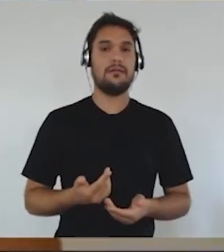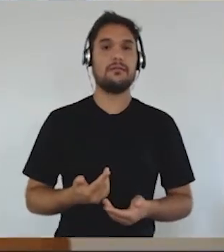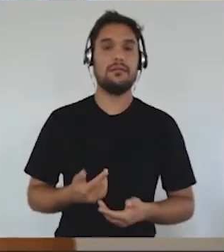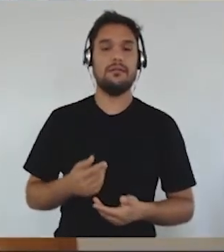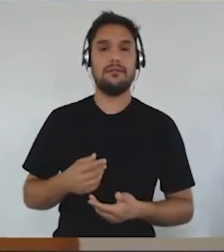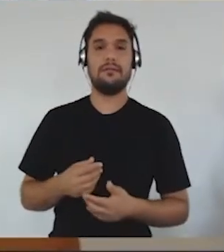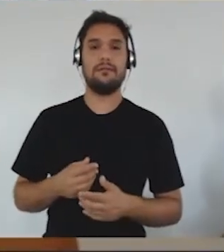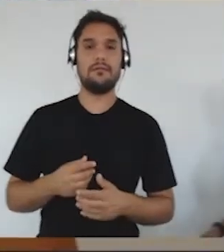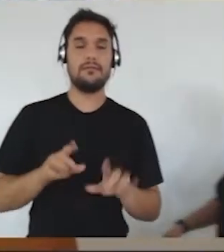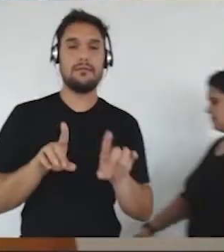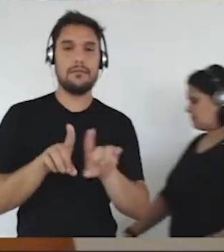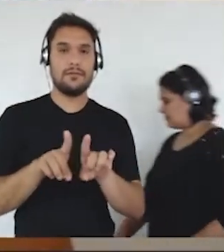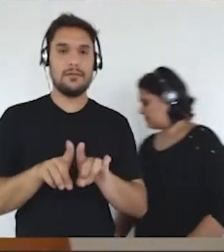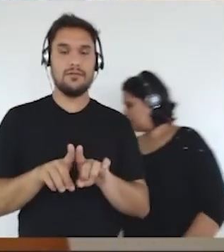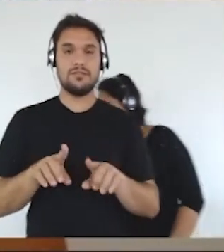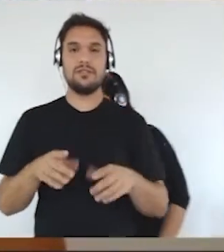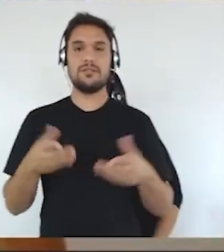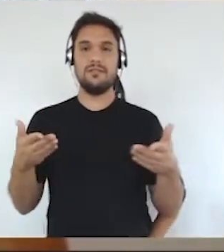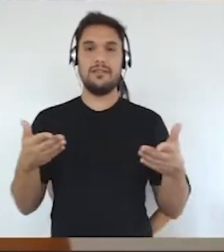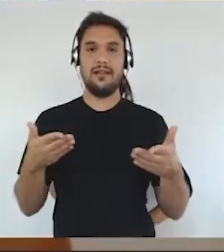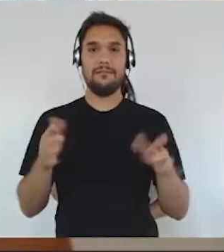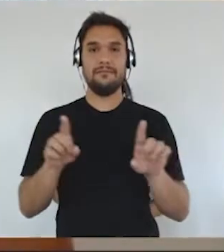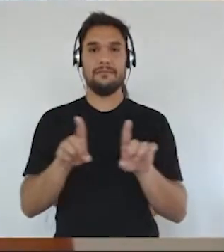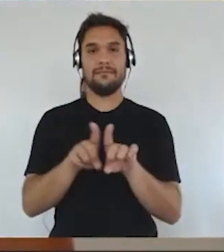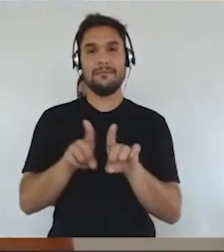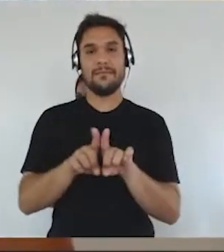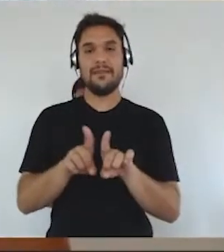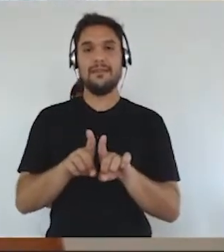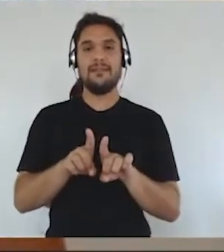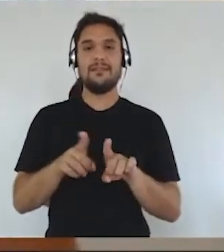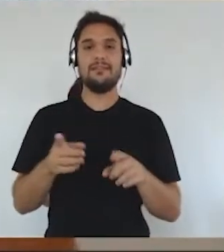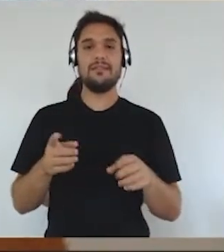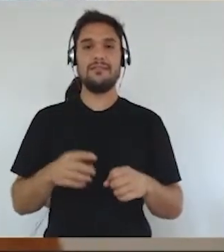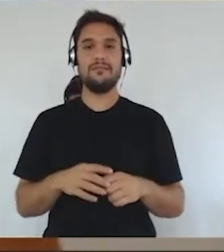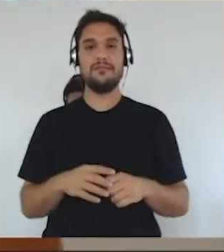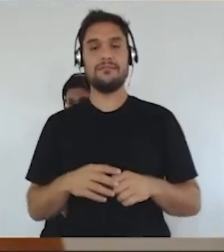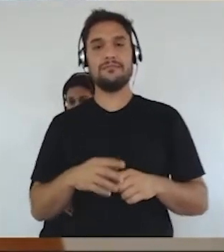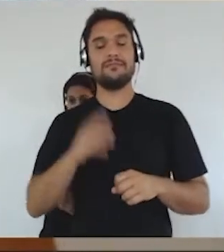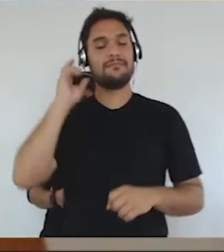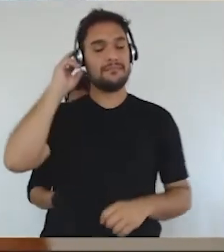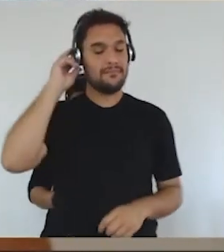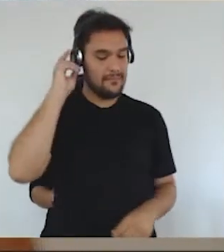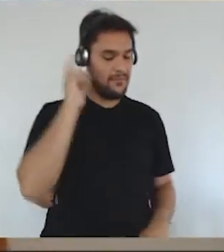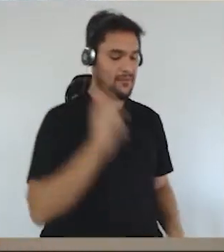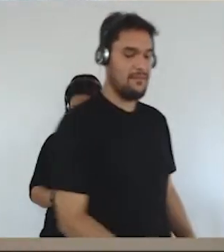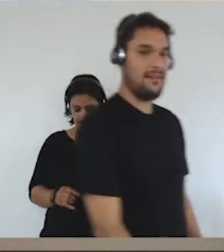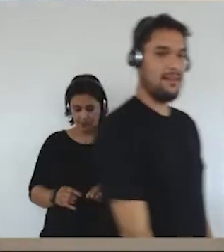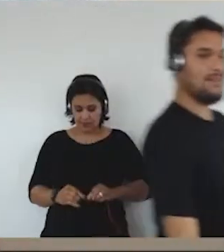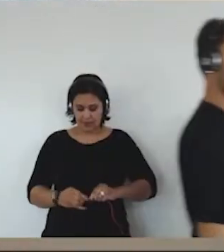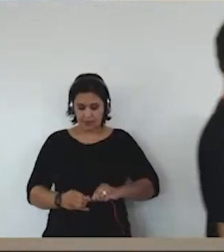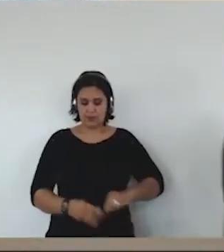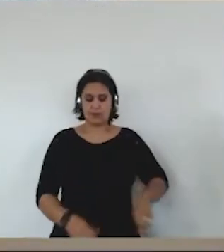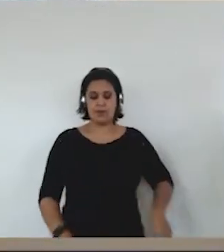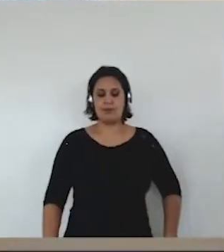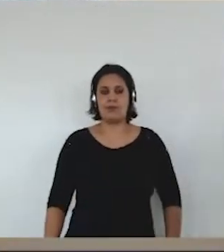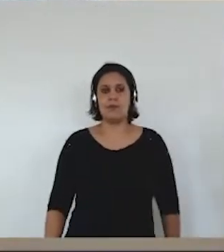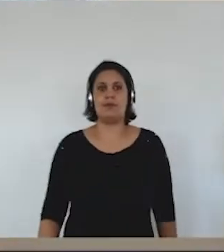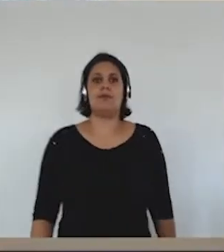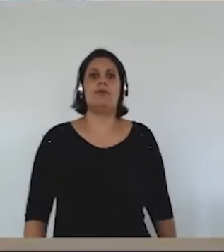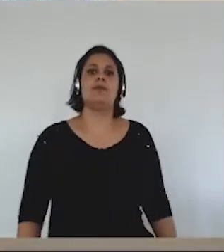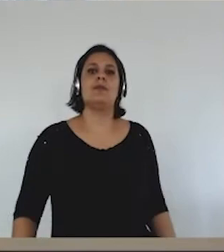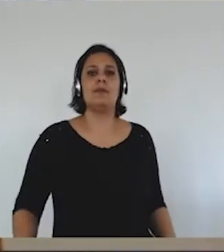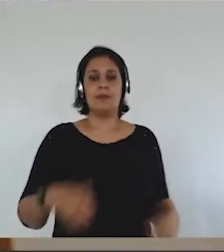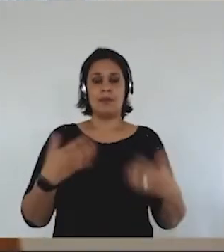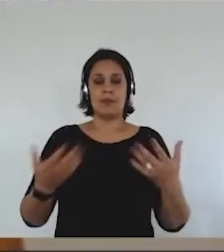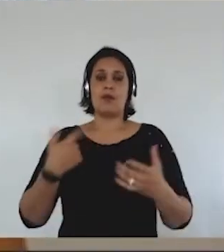momento da gente repensar, aproveitar aqui os meios eletrônicos mais do que nunca para trabalhar. Eu fui uma das